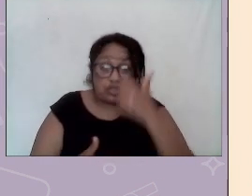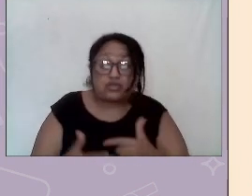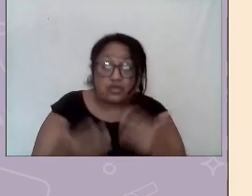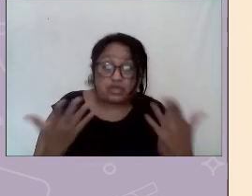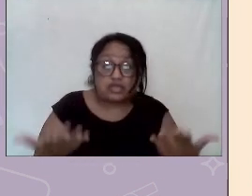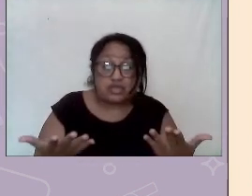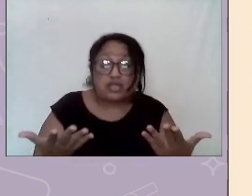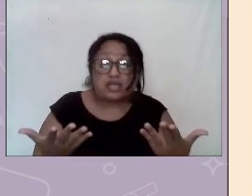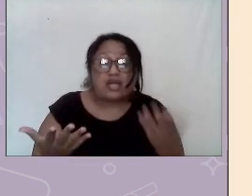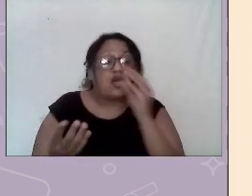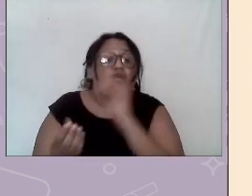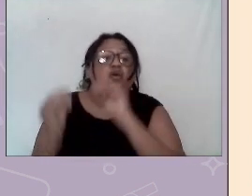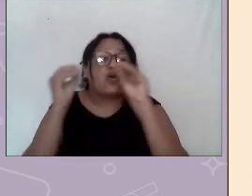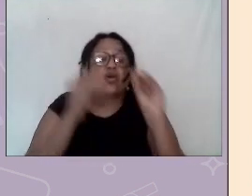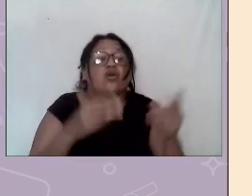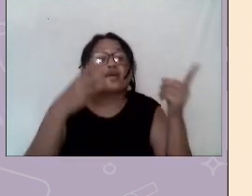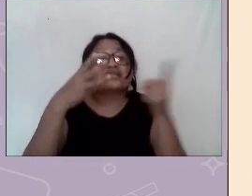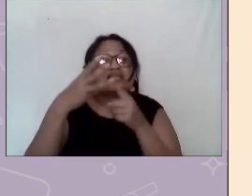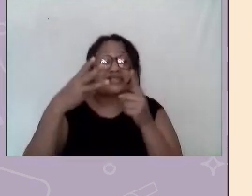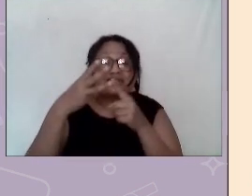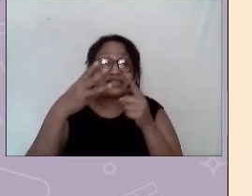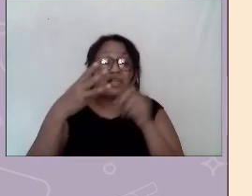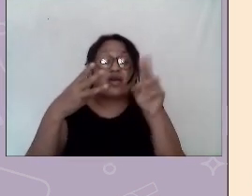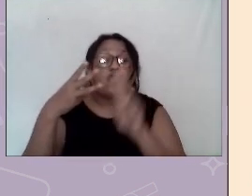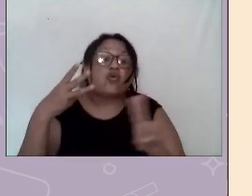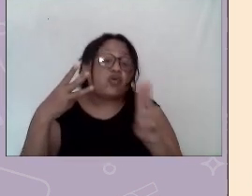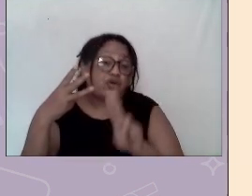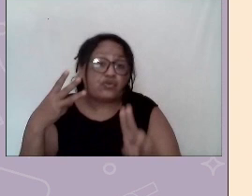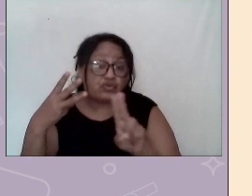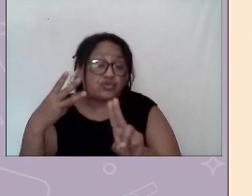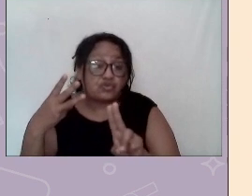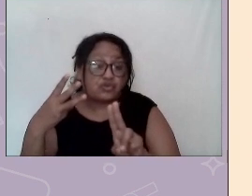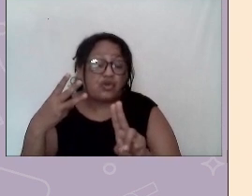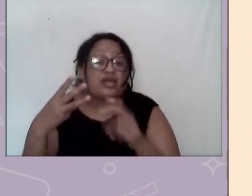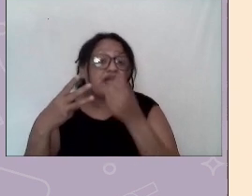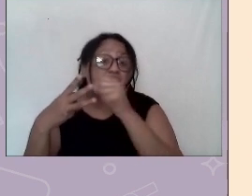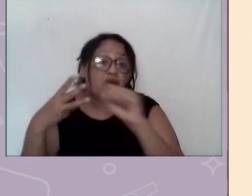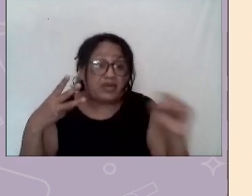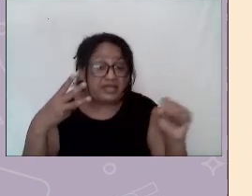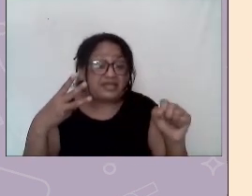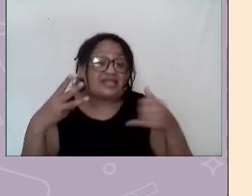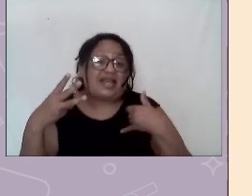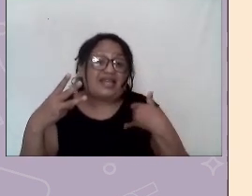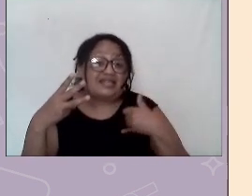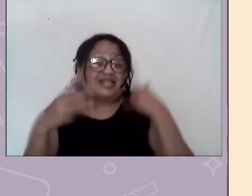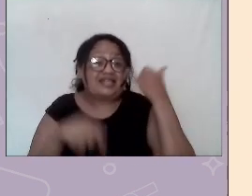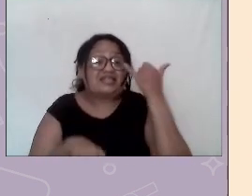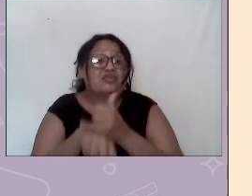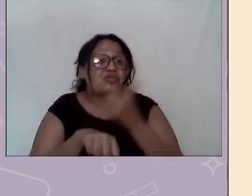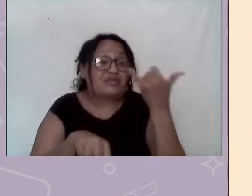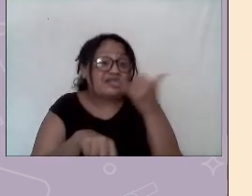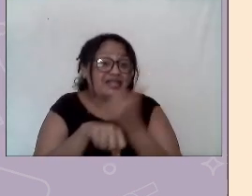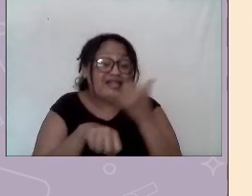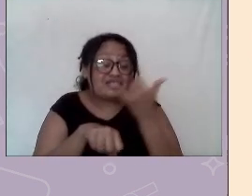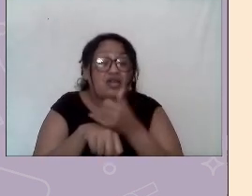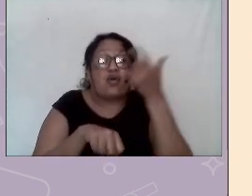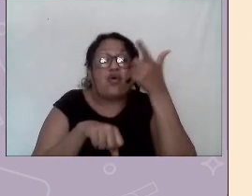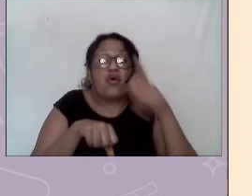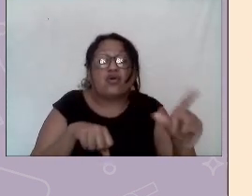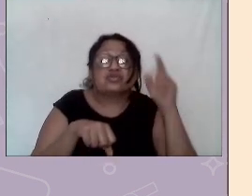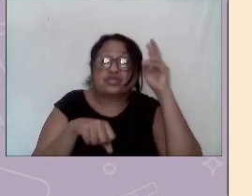colocam uma terceira fase também usam uma terceira fase para esse período que é a idade dos metais outros historiadores